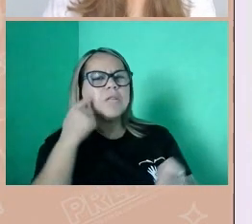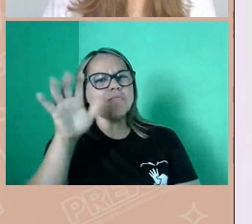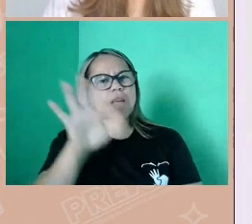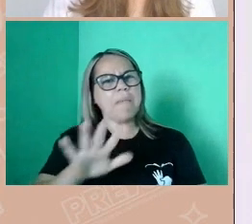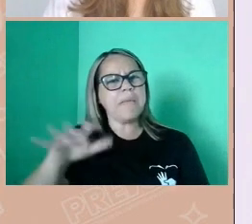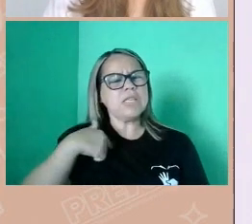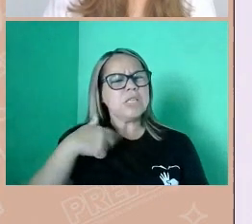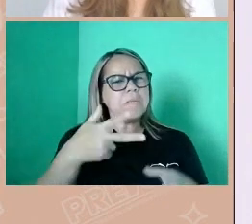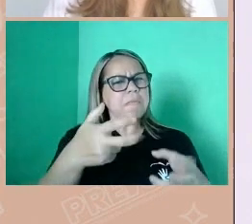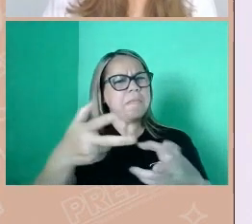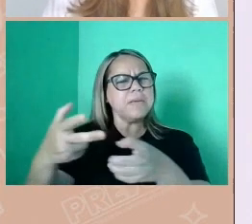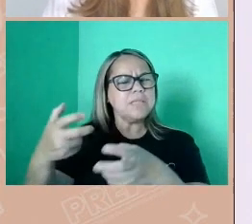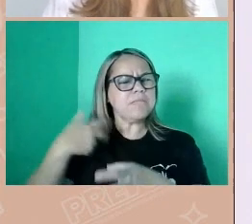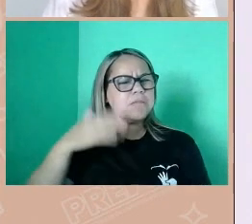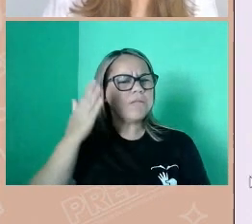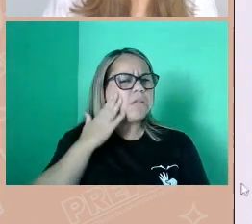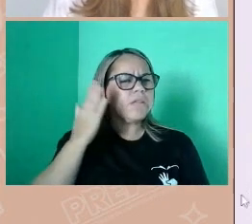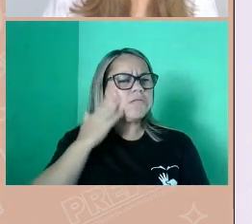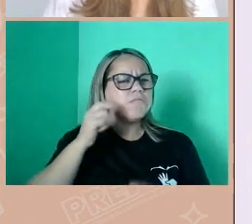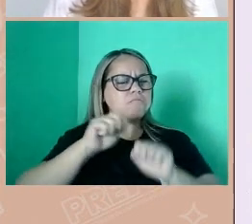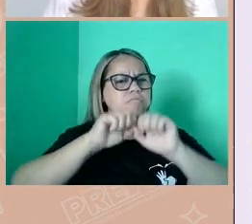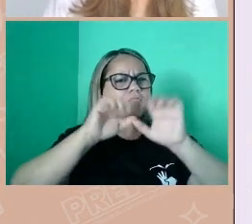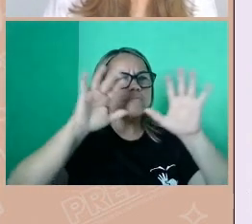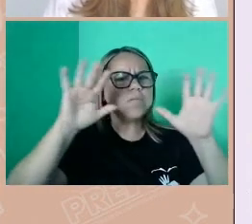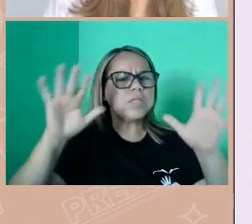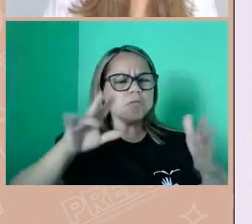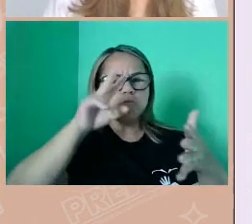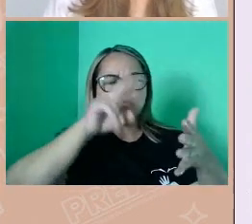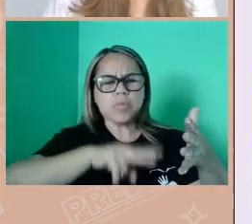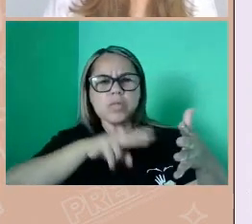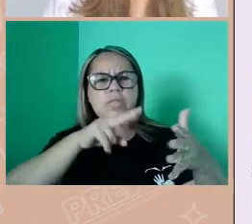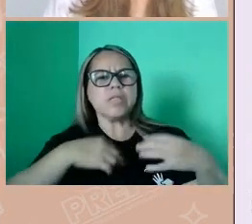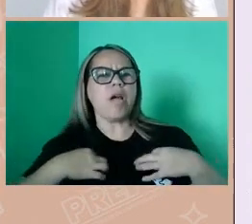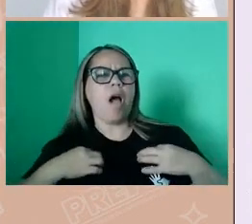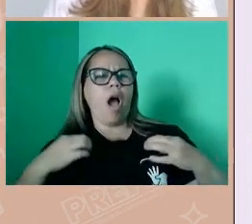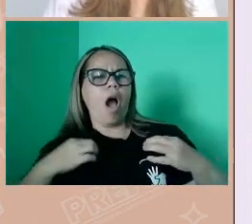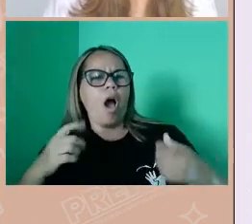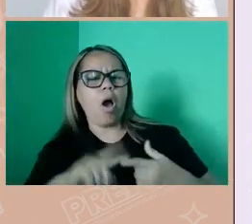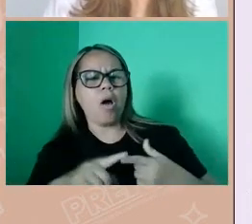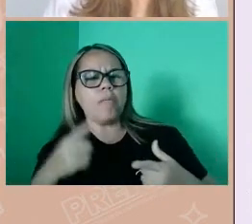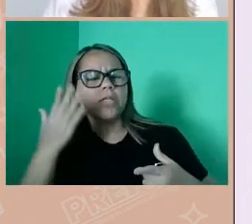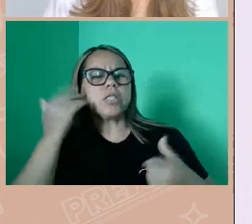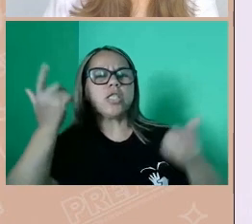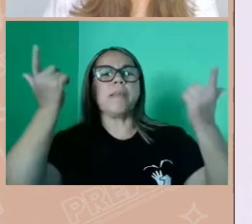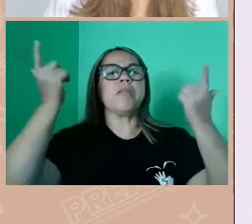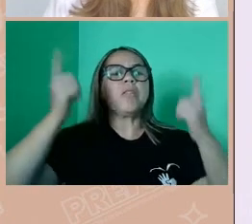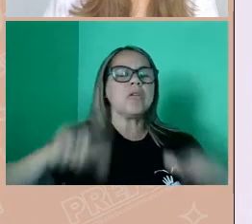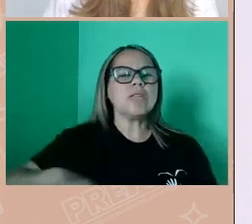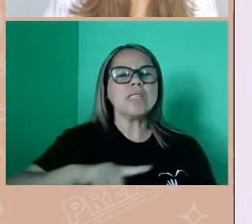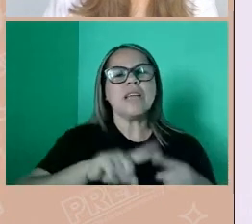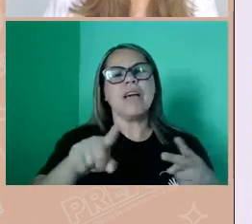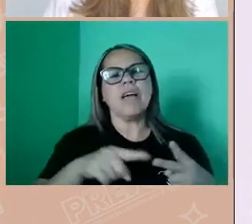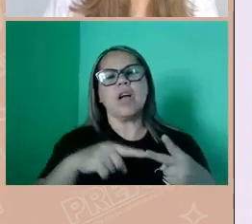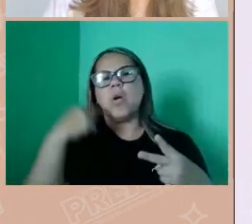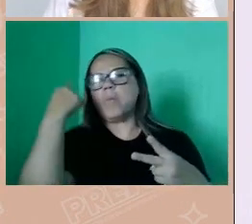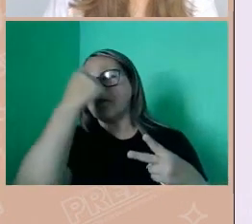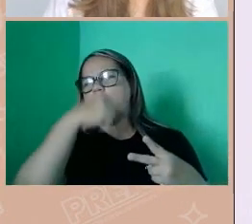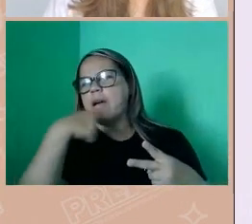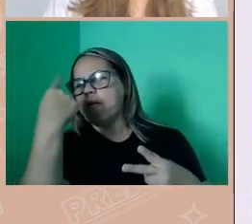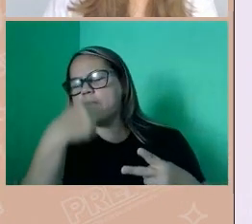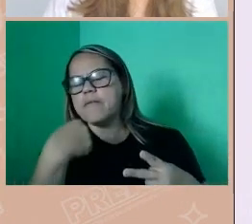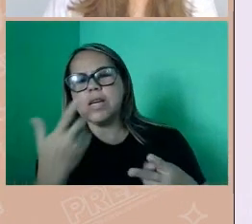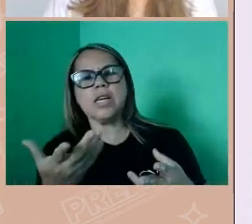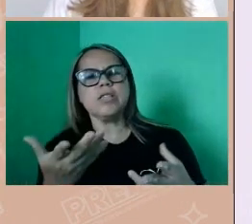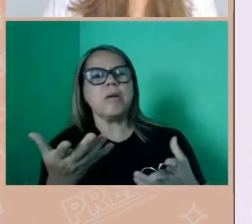já consegue fazer várias leituras a gente já consegue ler aqui os trajes a gente identifica de onde elas são a face delas mostra que elas